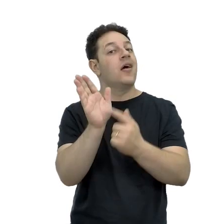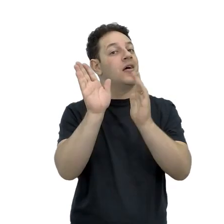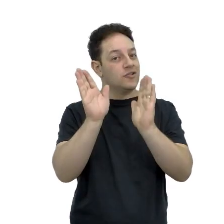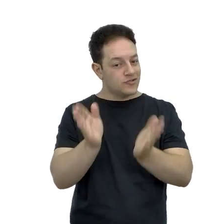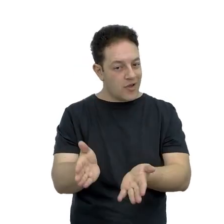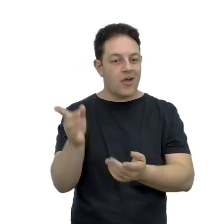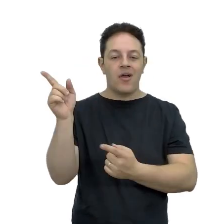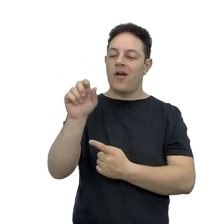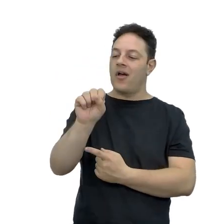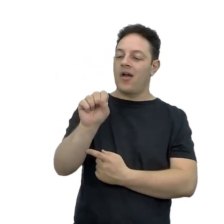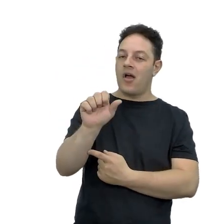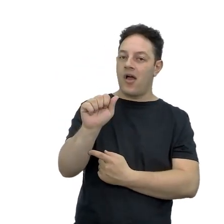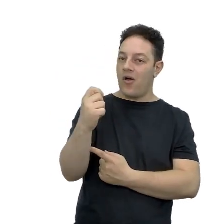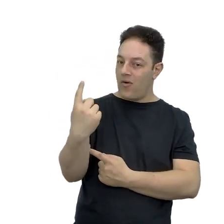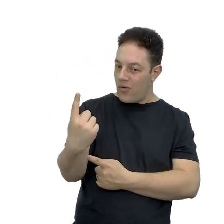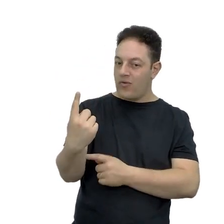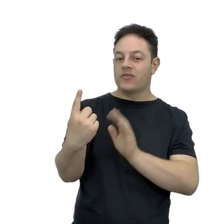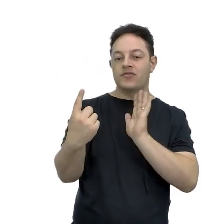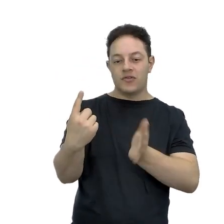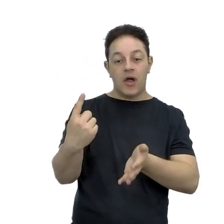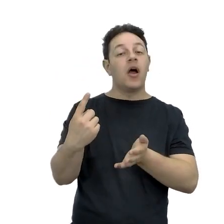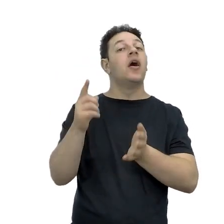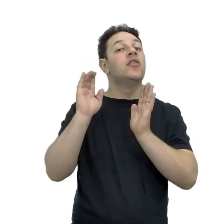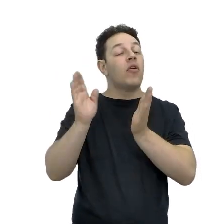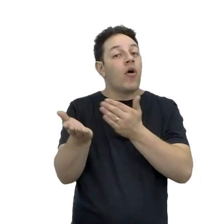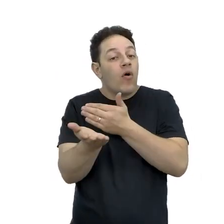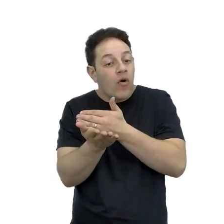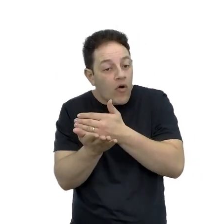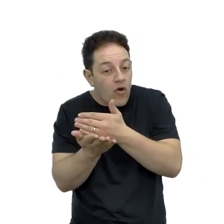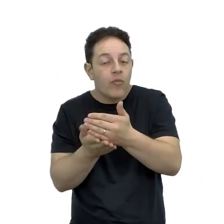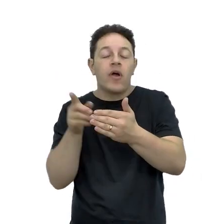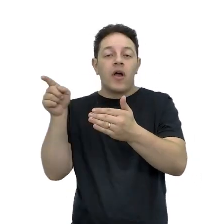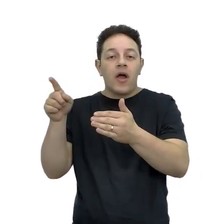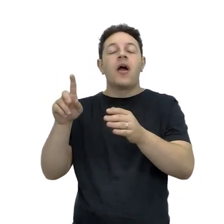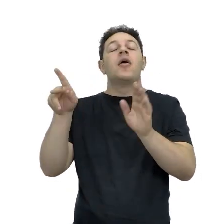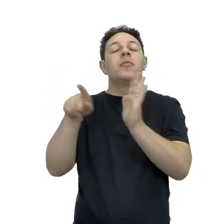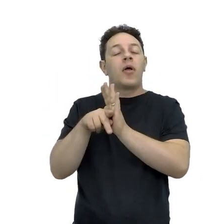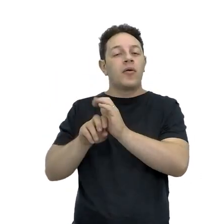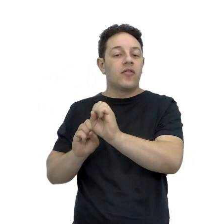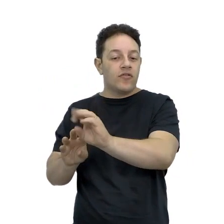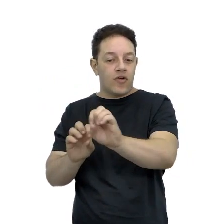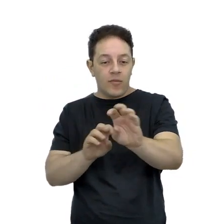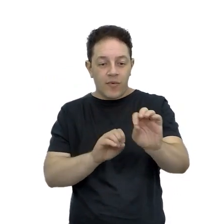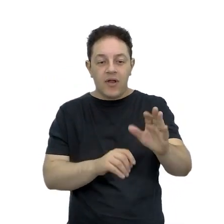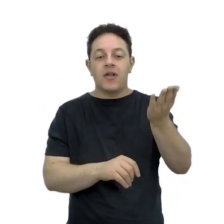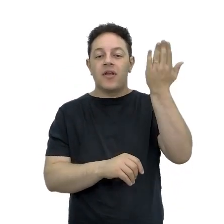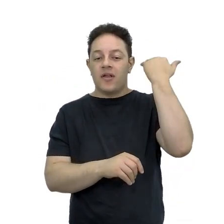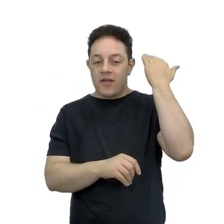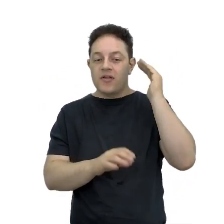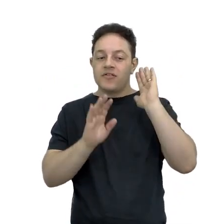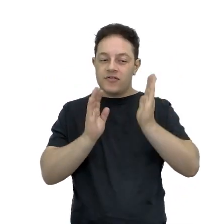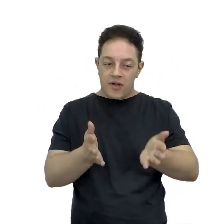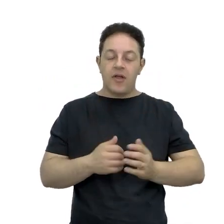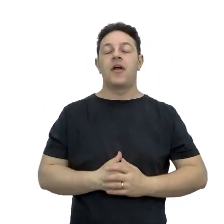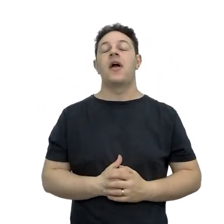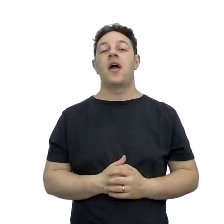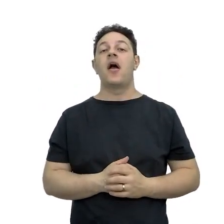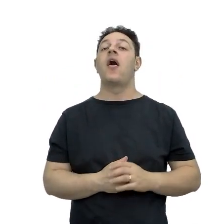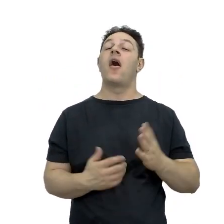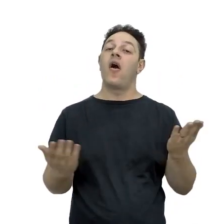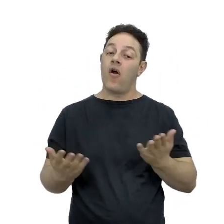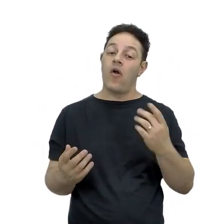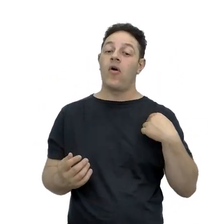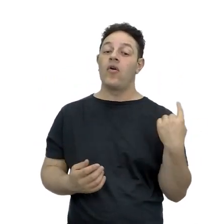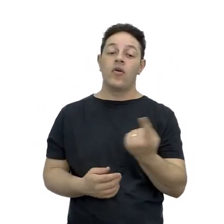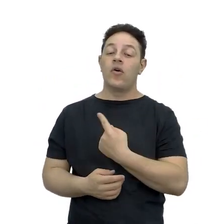né? Então, a gente já começou com esse eixo formativo lá na formação de etapa e nós